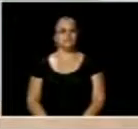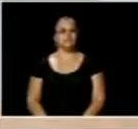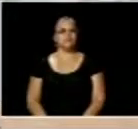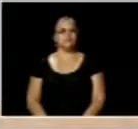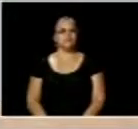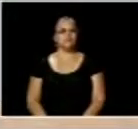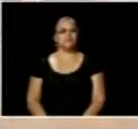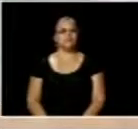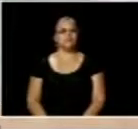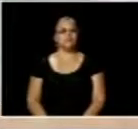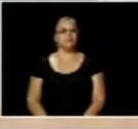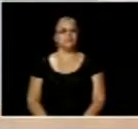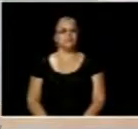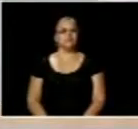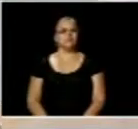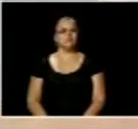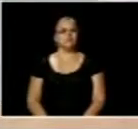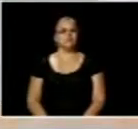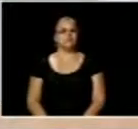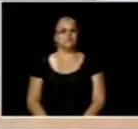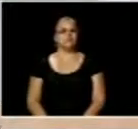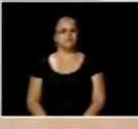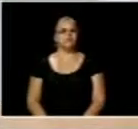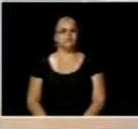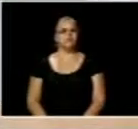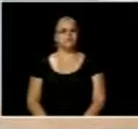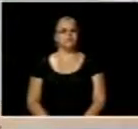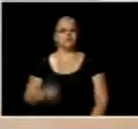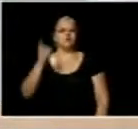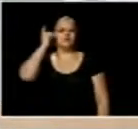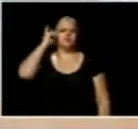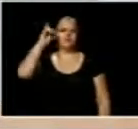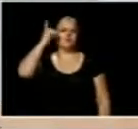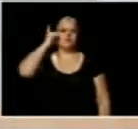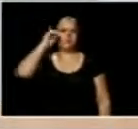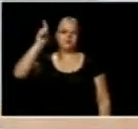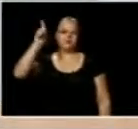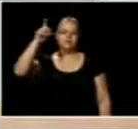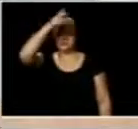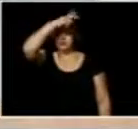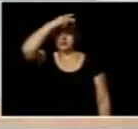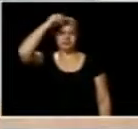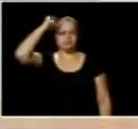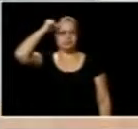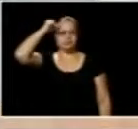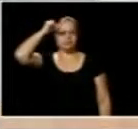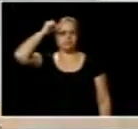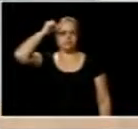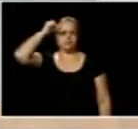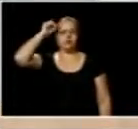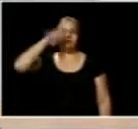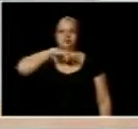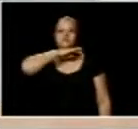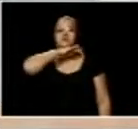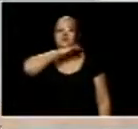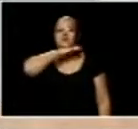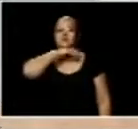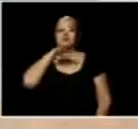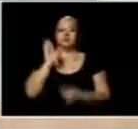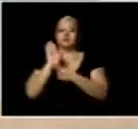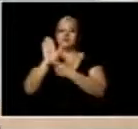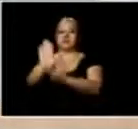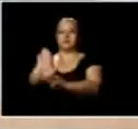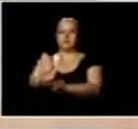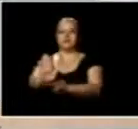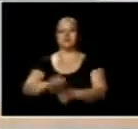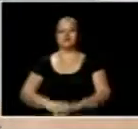E tem uma câmera do COI ali. Então, dia a dia esse governo está se demonstrando aqui. Eu fico feliz, né, ao ver o